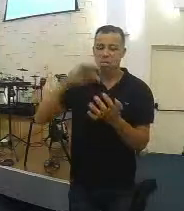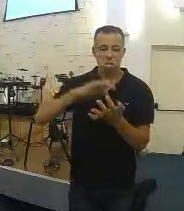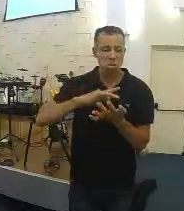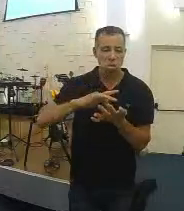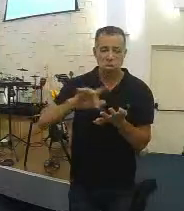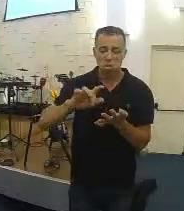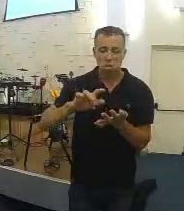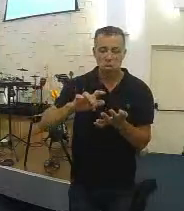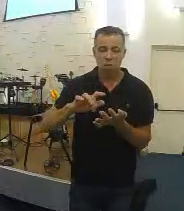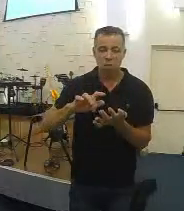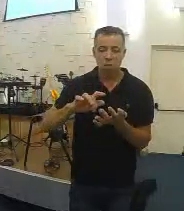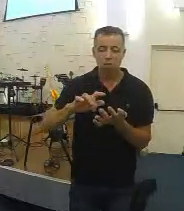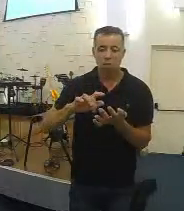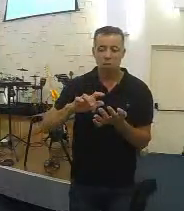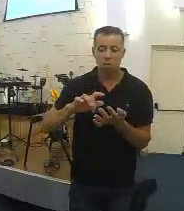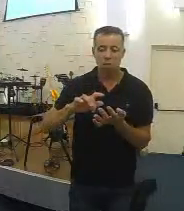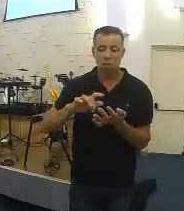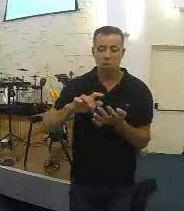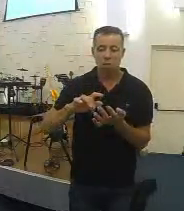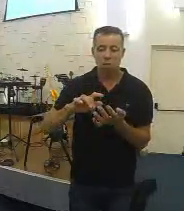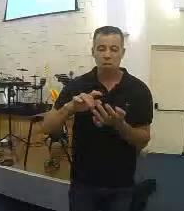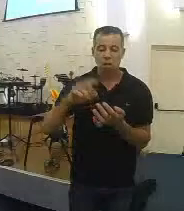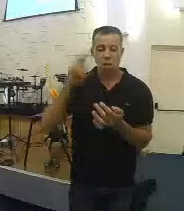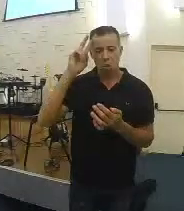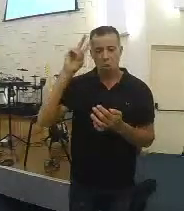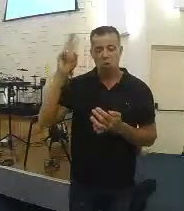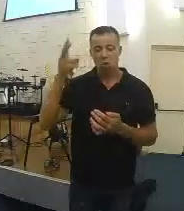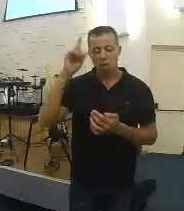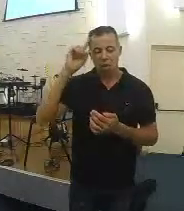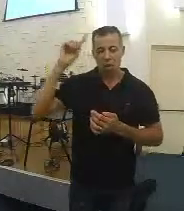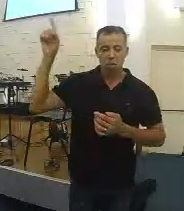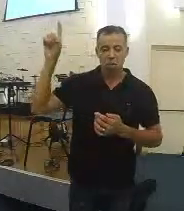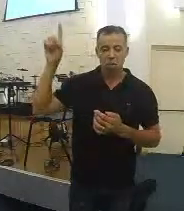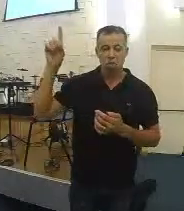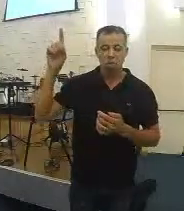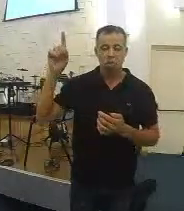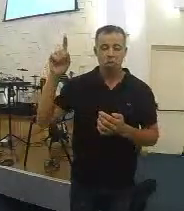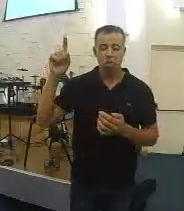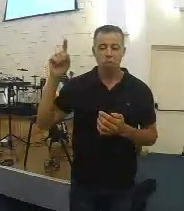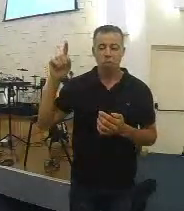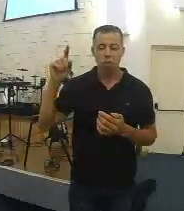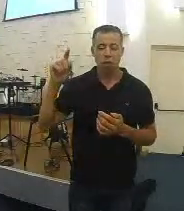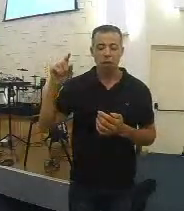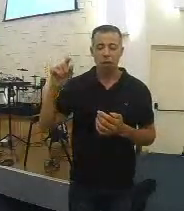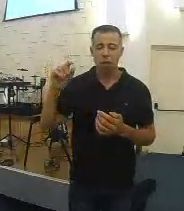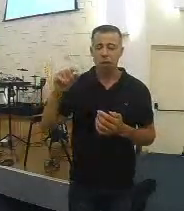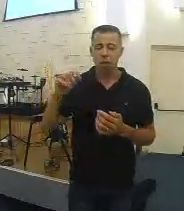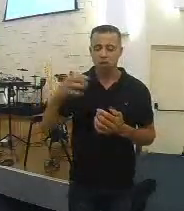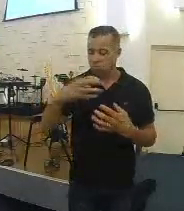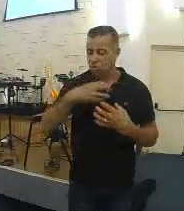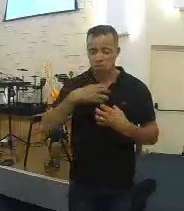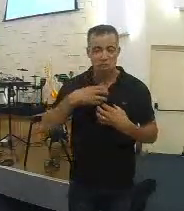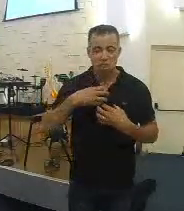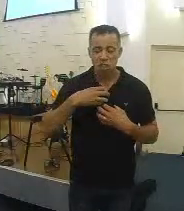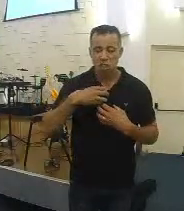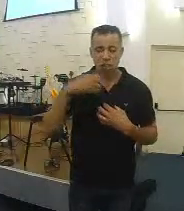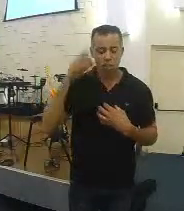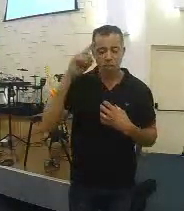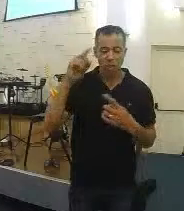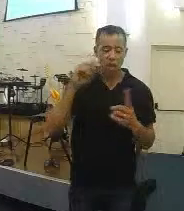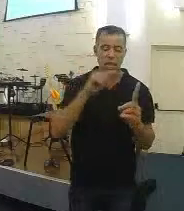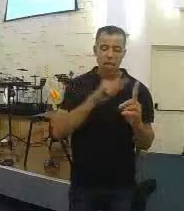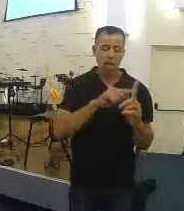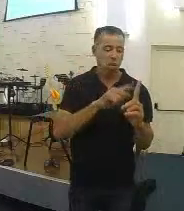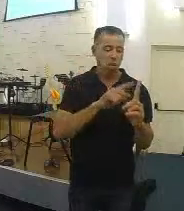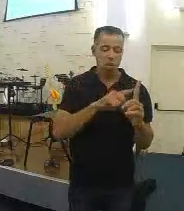sacerdote sem reconhecimento do Senhor. Eles não demonstravam convicção profunda da vontade de Deus, nem Mica e sua mãe, e